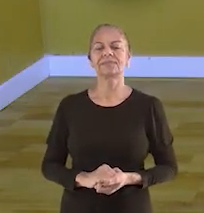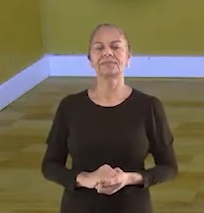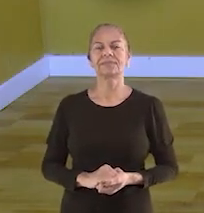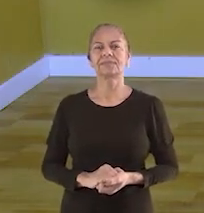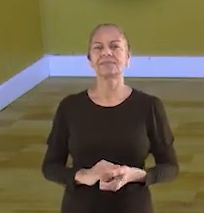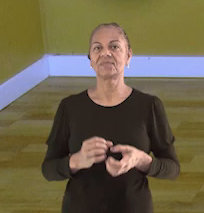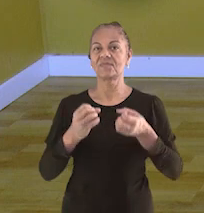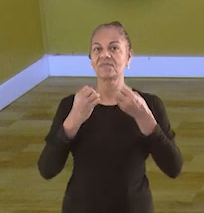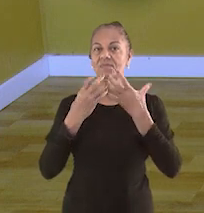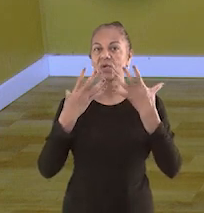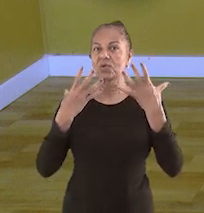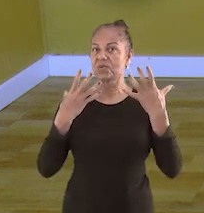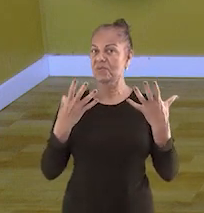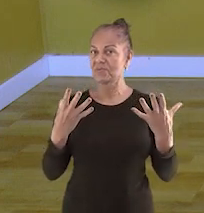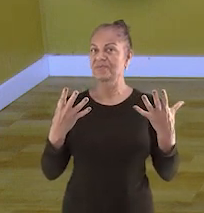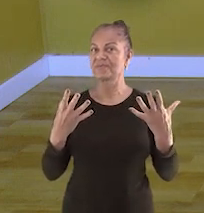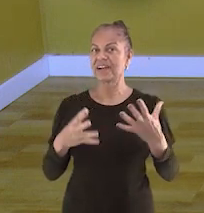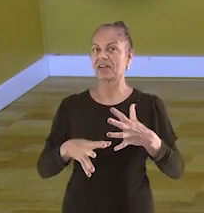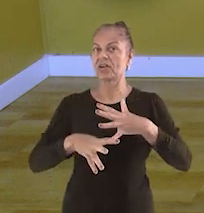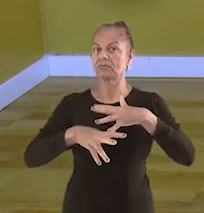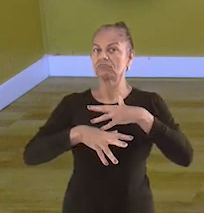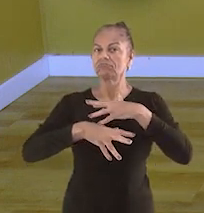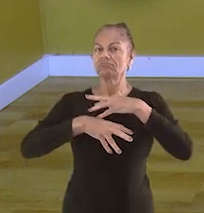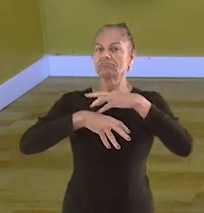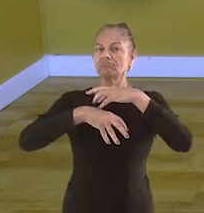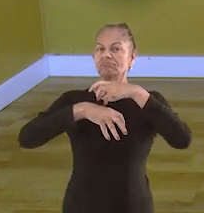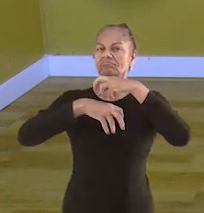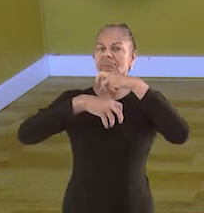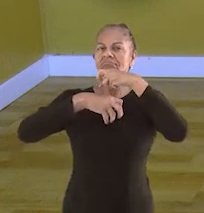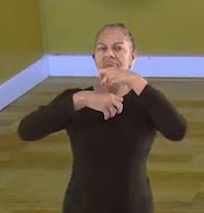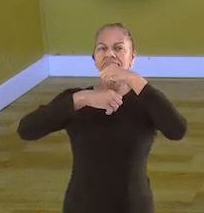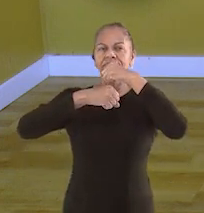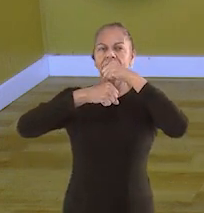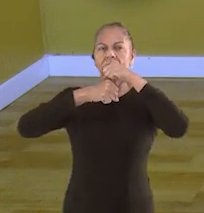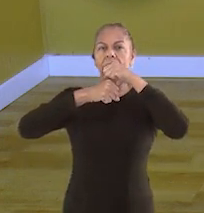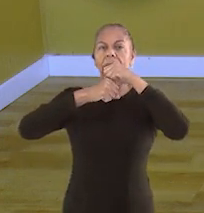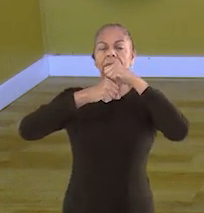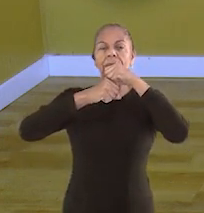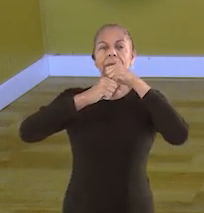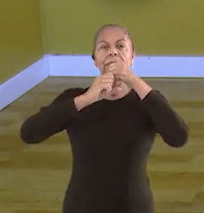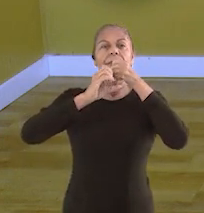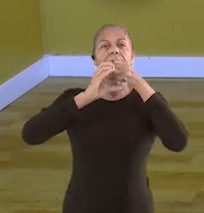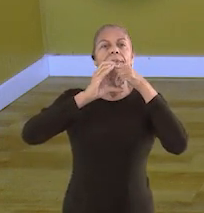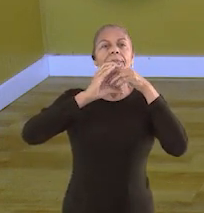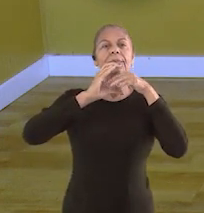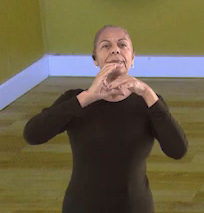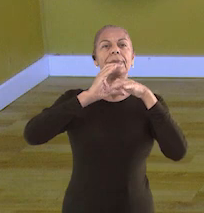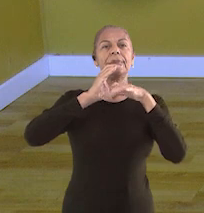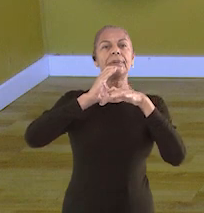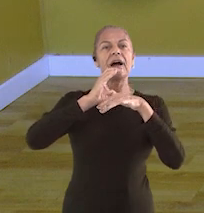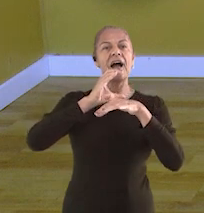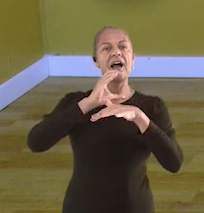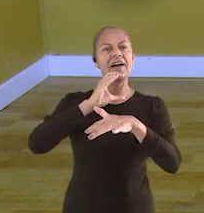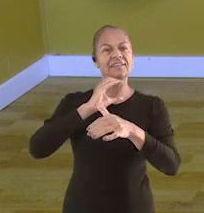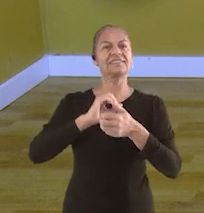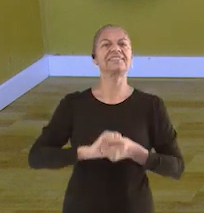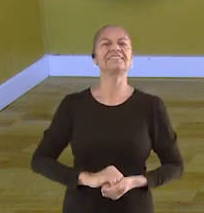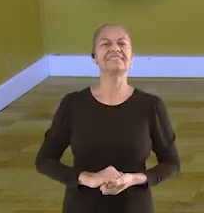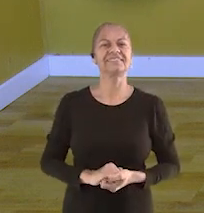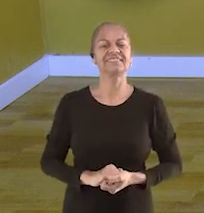Boa, respirou. Isso. O nosso quinto exercício. O quinto,